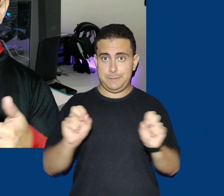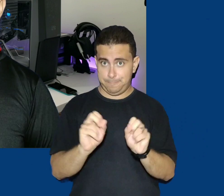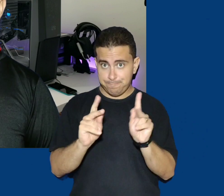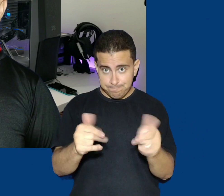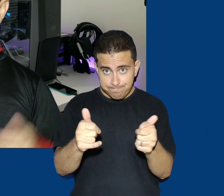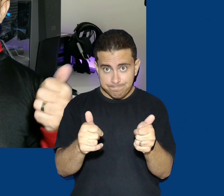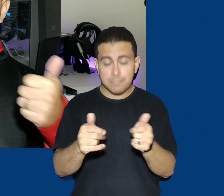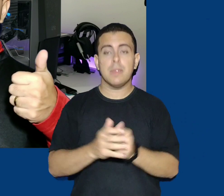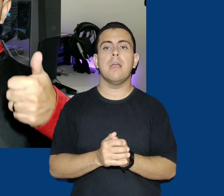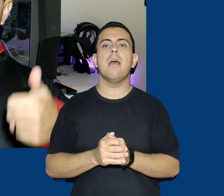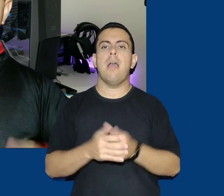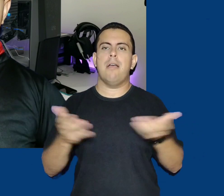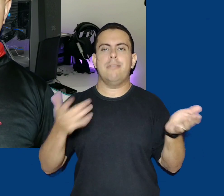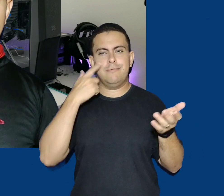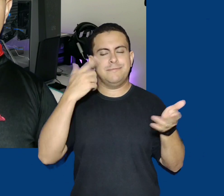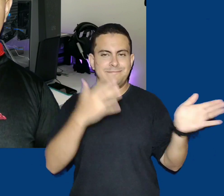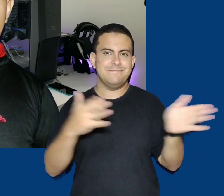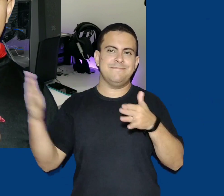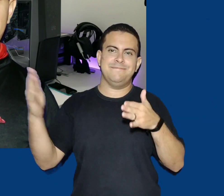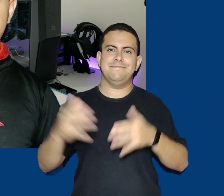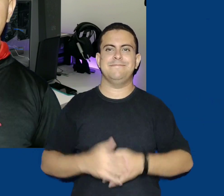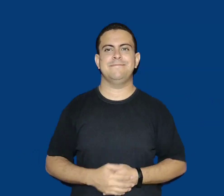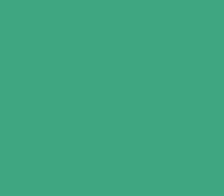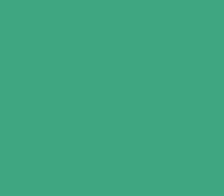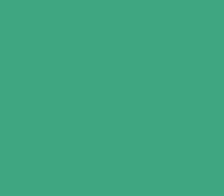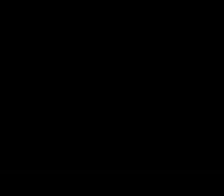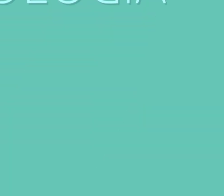ok? Então solta a vinheta aí.